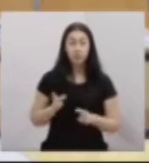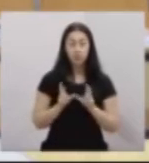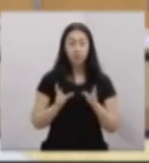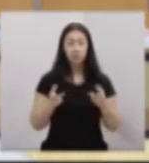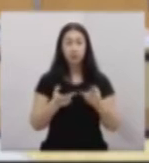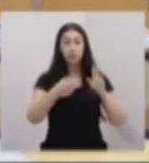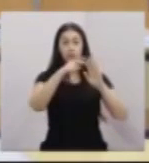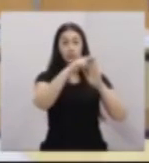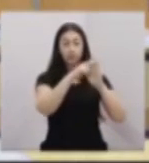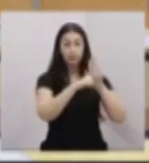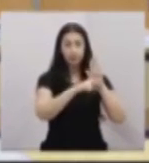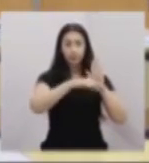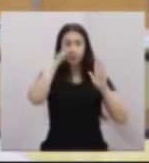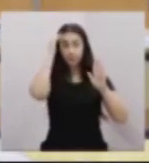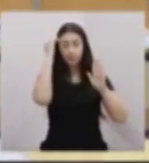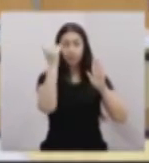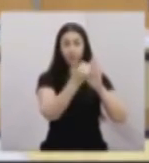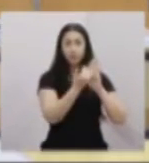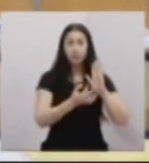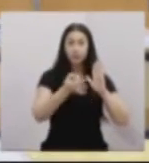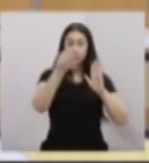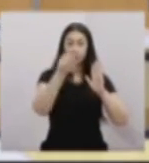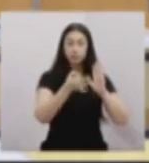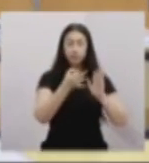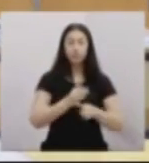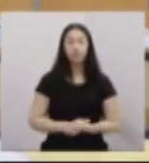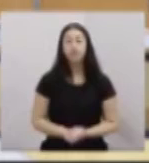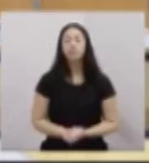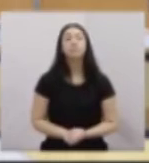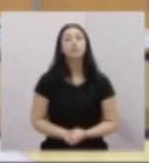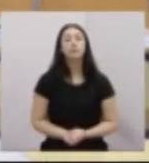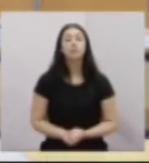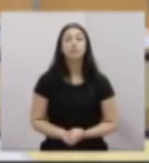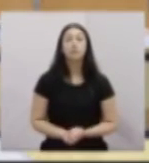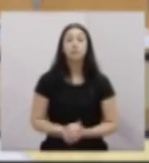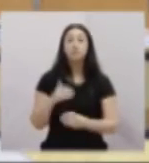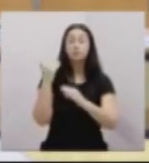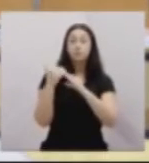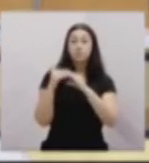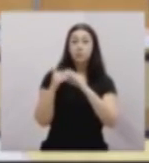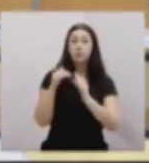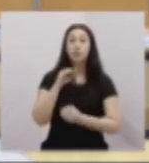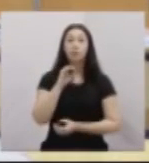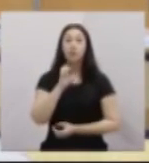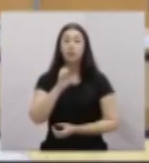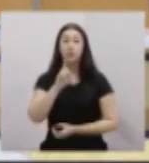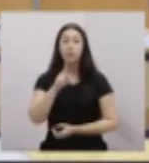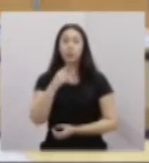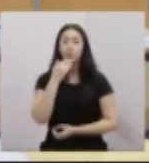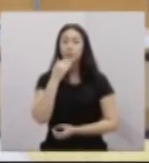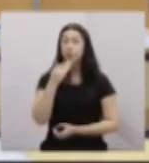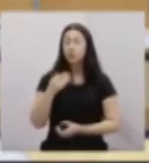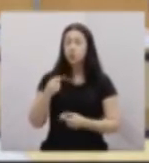casa, ouvido e aprovado pelo egrégio plenário, cumpridas as formalidades regimentais, seja oficiada a EDP solicitando a troca